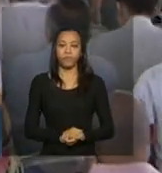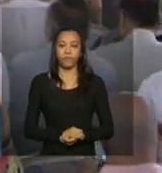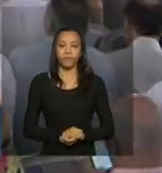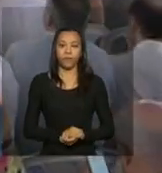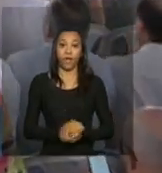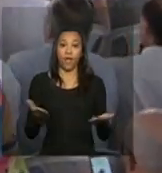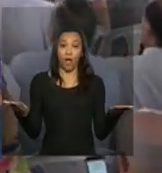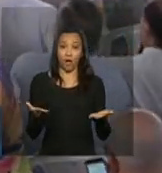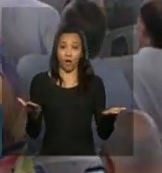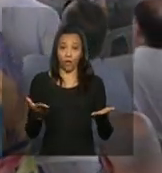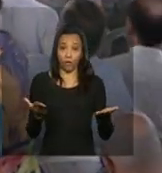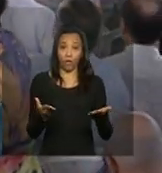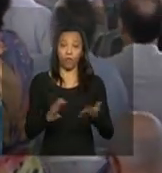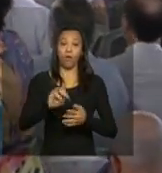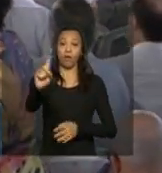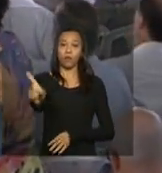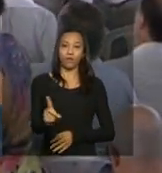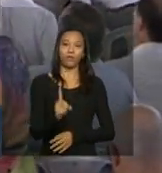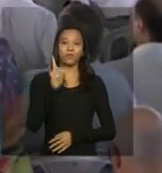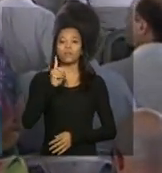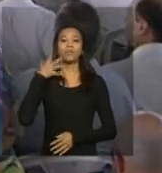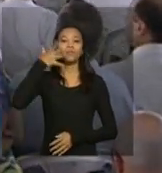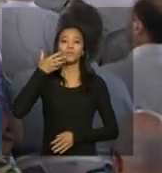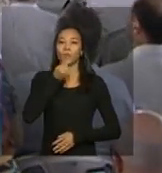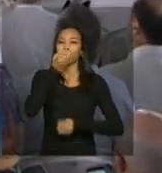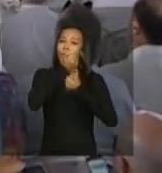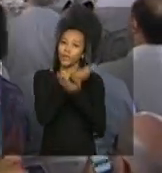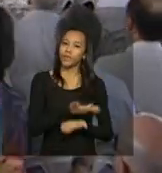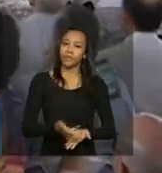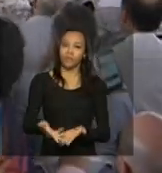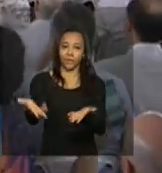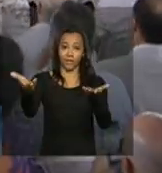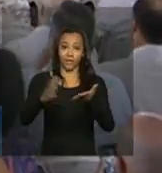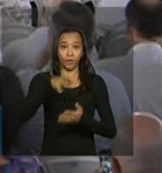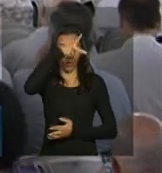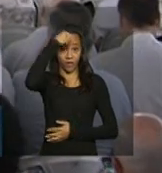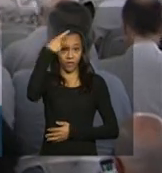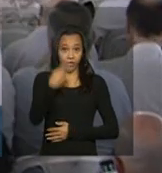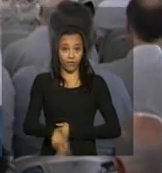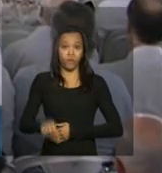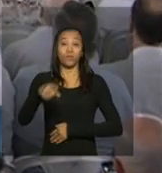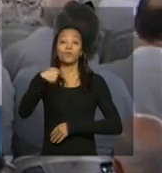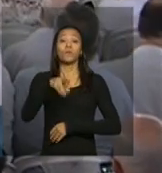Neste momento, ouviremos as palavras de boas-vindas do prefeito do Rio de Janeiro, Eduardo Paes.